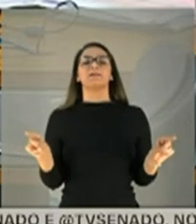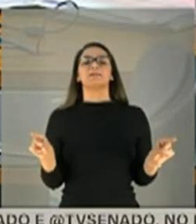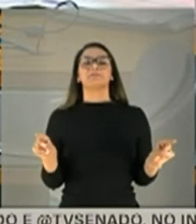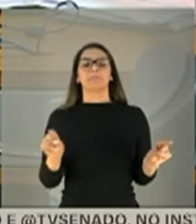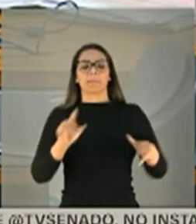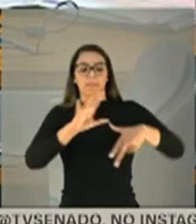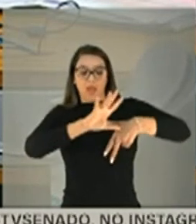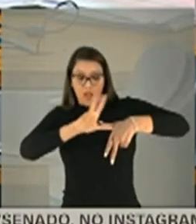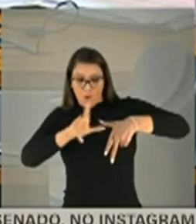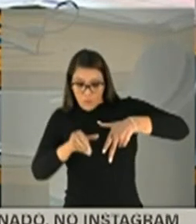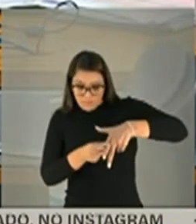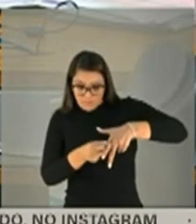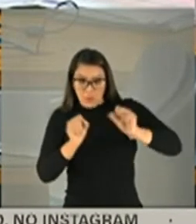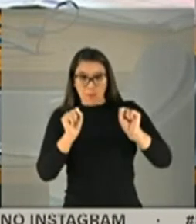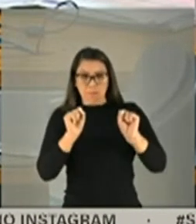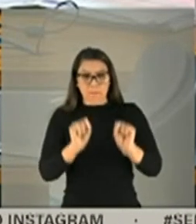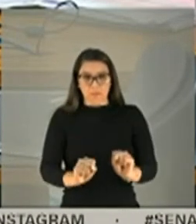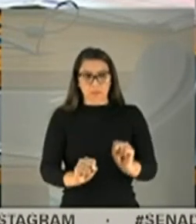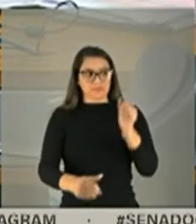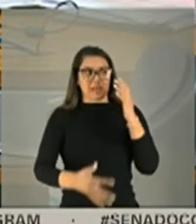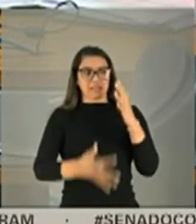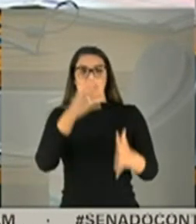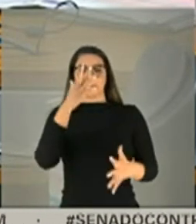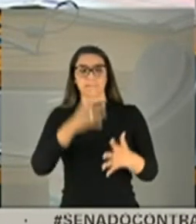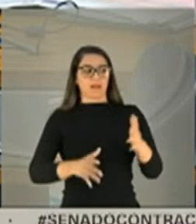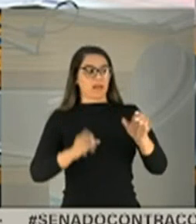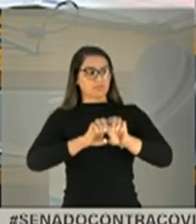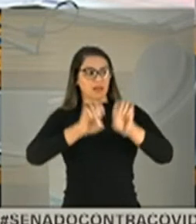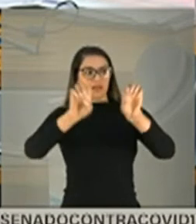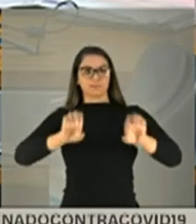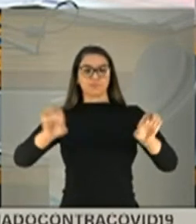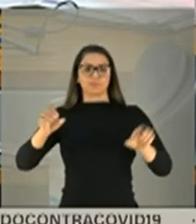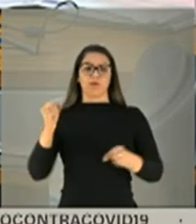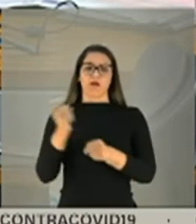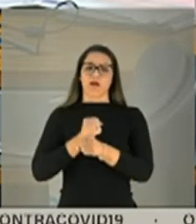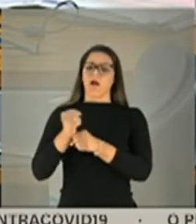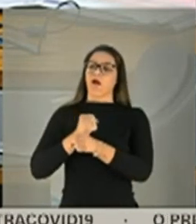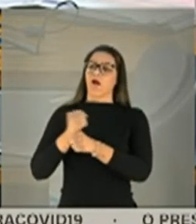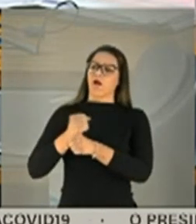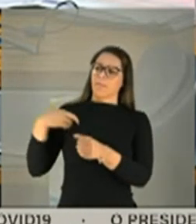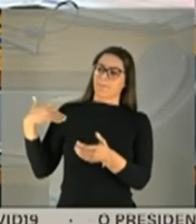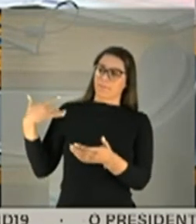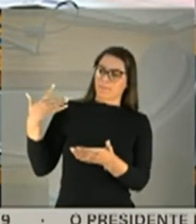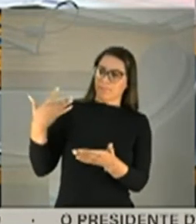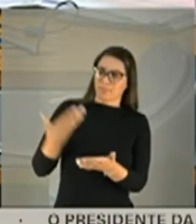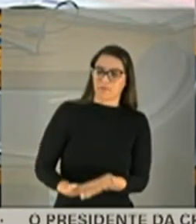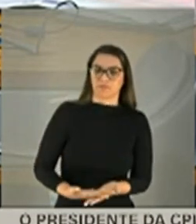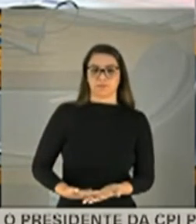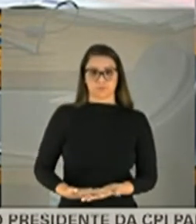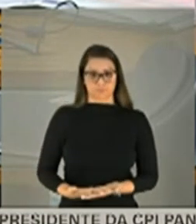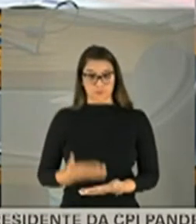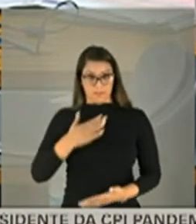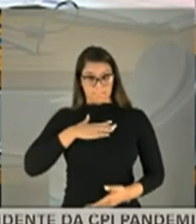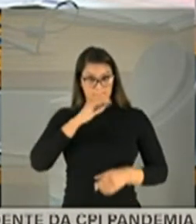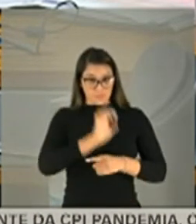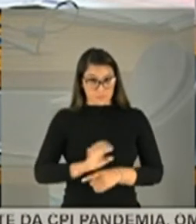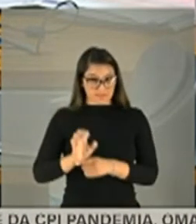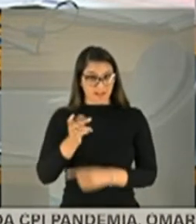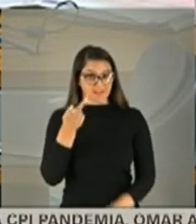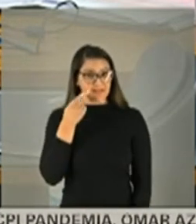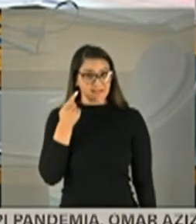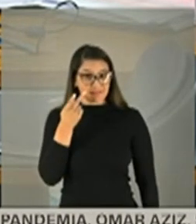pode ter tirado essa estrutura ao longo de décadas, que chegou sucateado. Para você ter uma ideia, no meu estado do